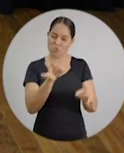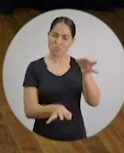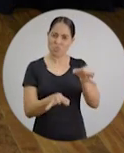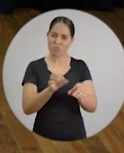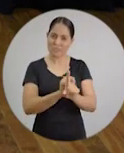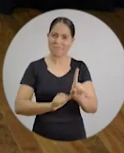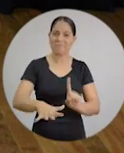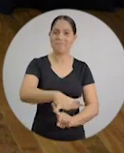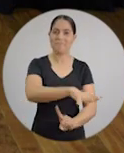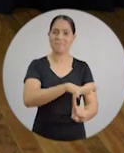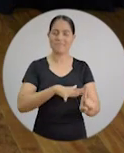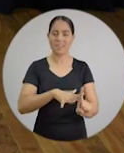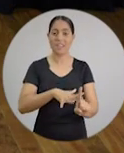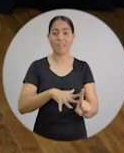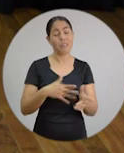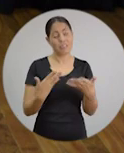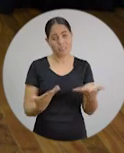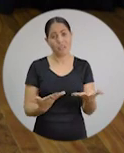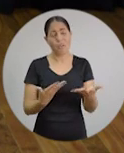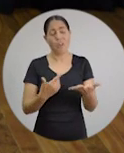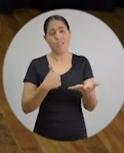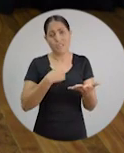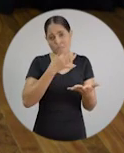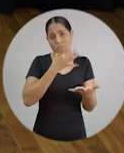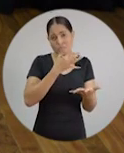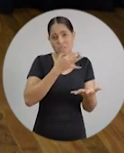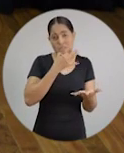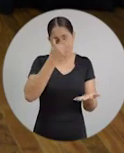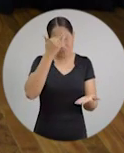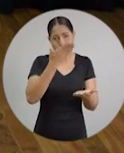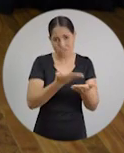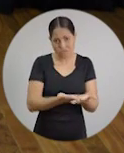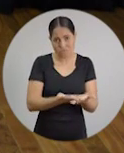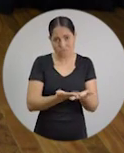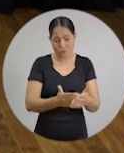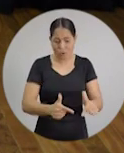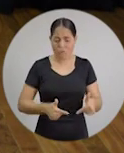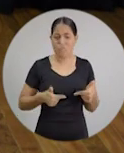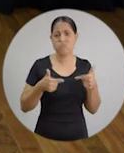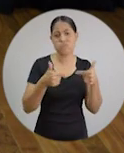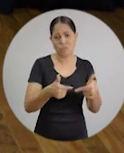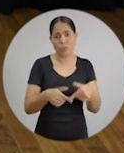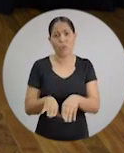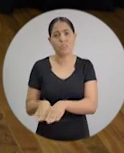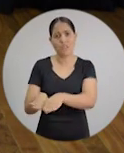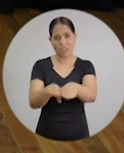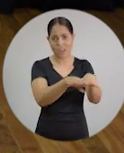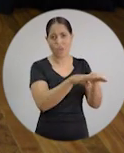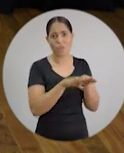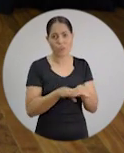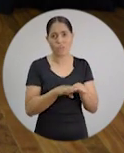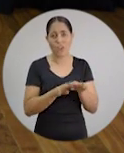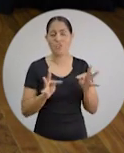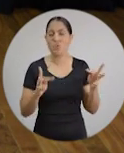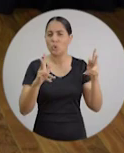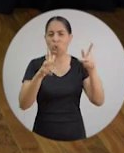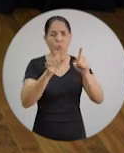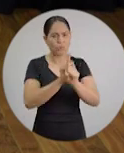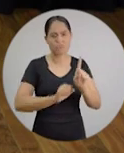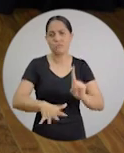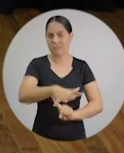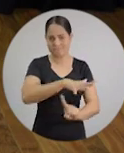justa, efetivamente. Então, eu sou daquelas que acredito que essa luta pela igualdade, ela é uma luta para todos, para